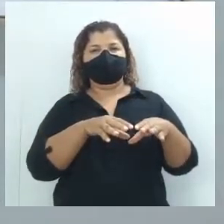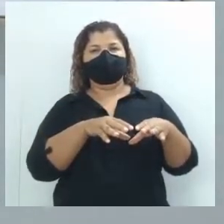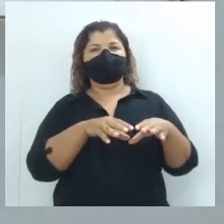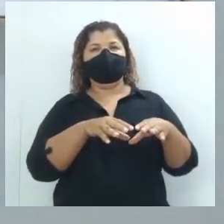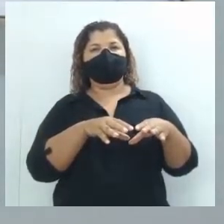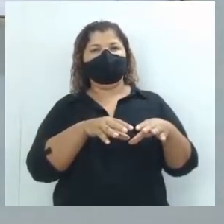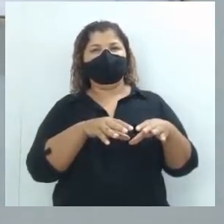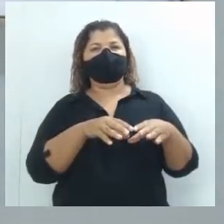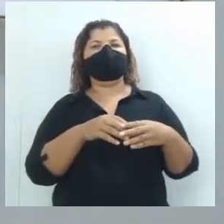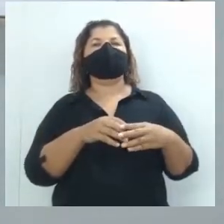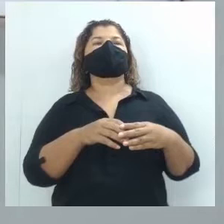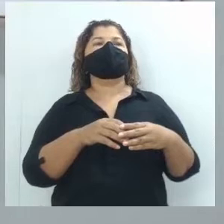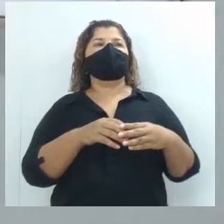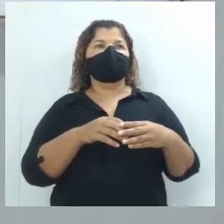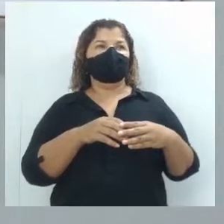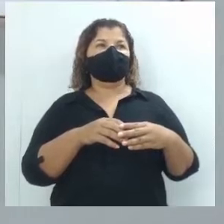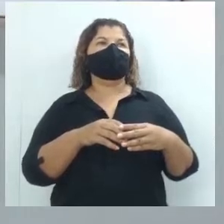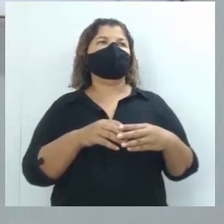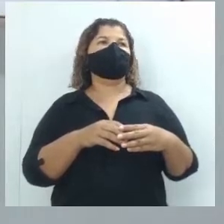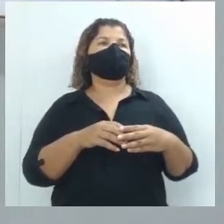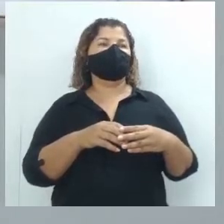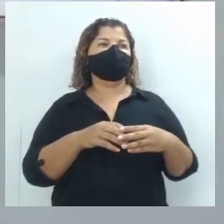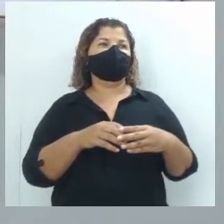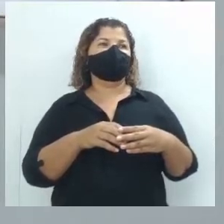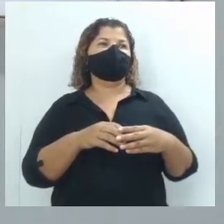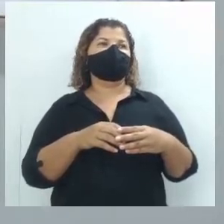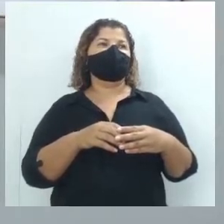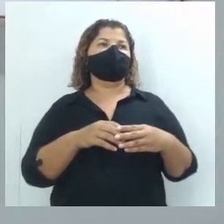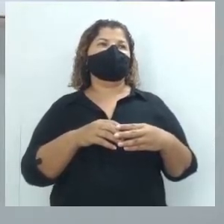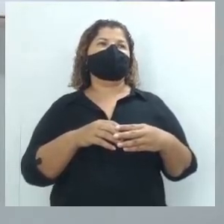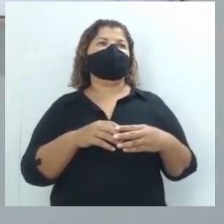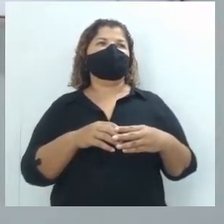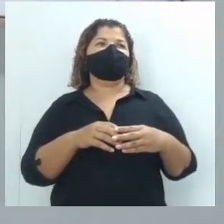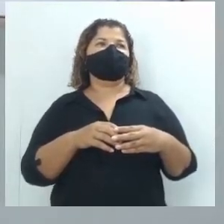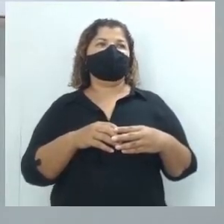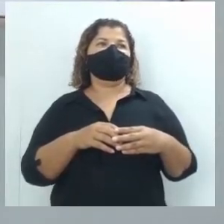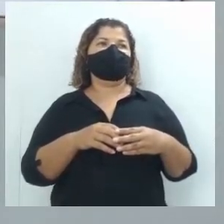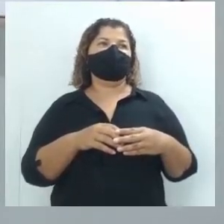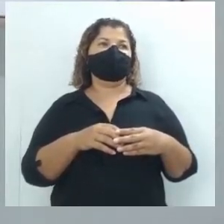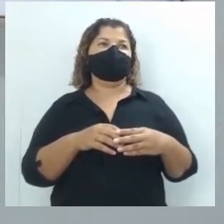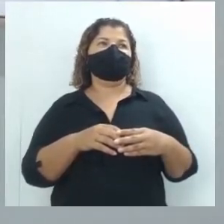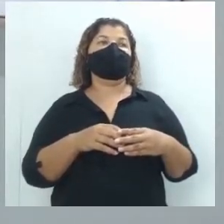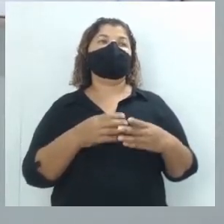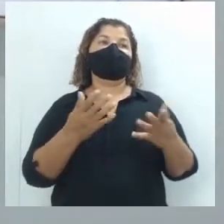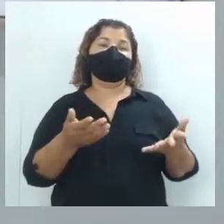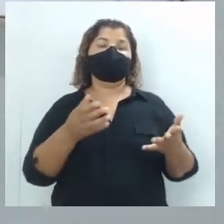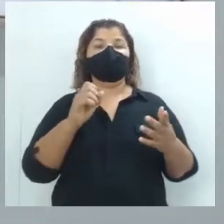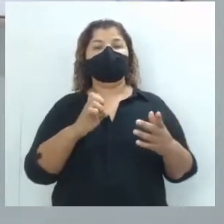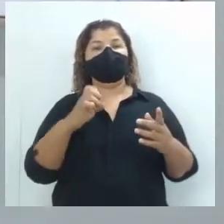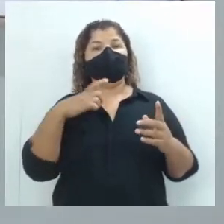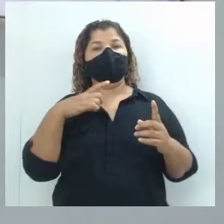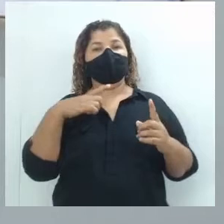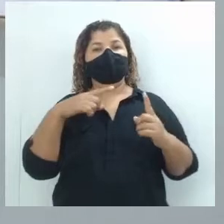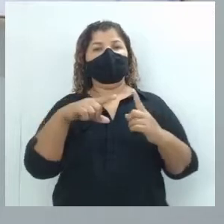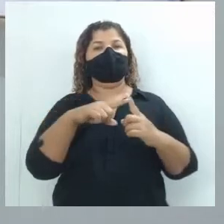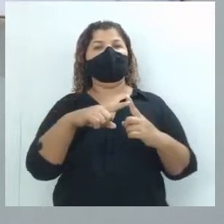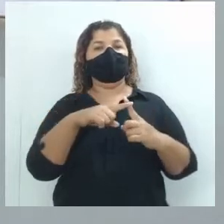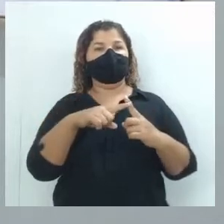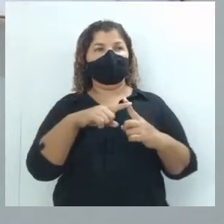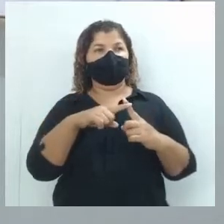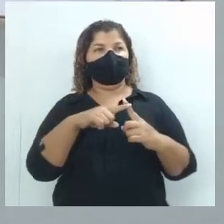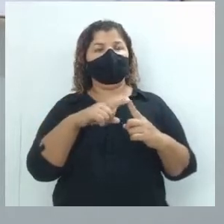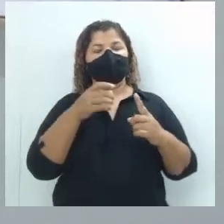Vocês já sabem que eu disse a vocês, ó, que esse vírus é um vírus de RNA positivo. Então, ele vai